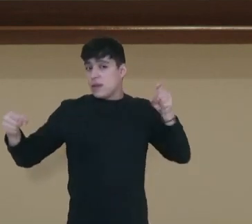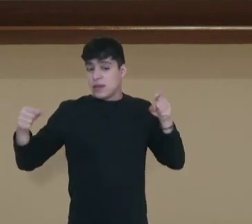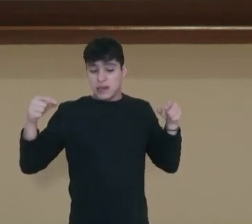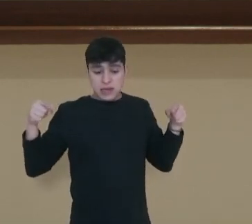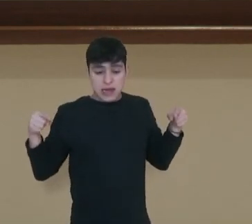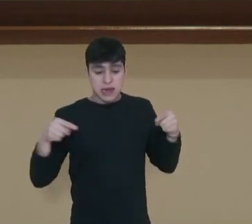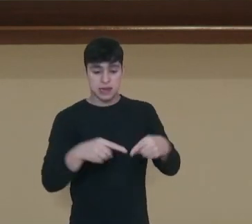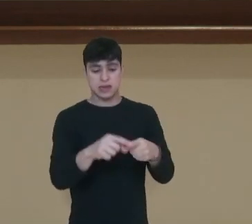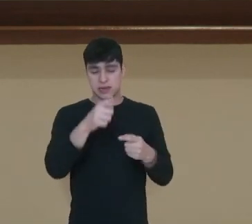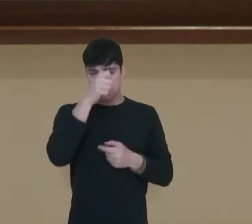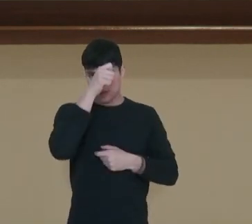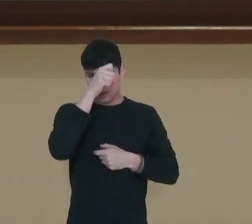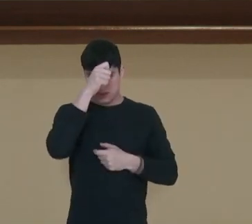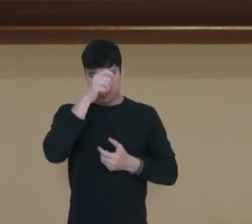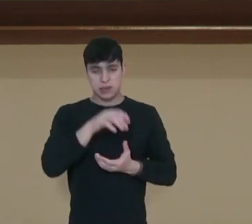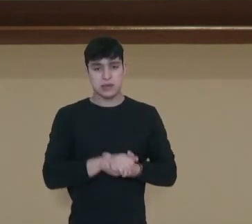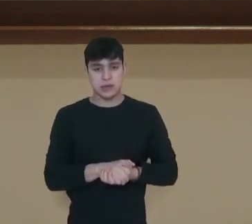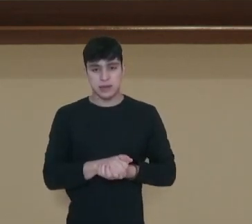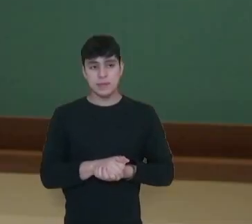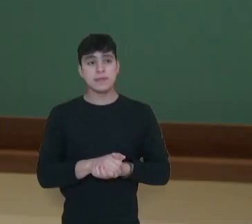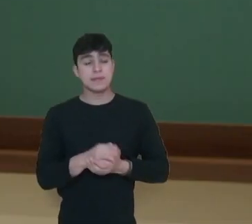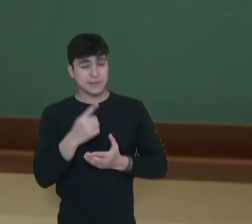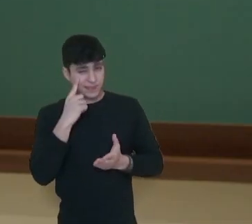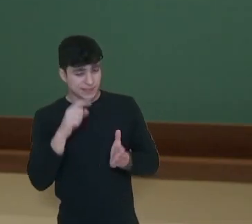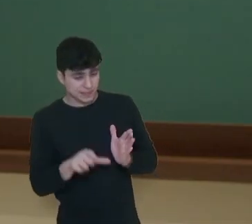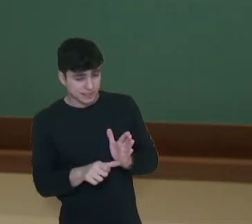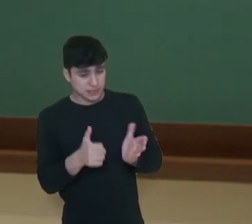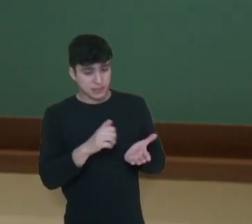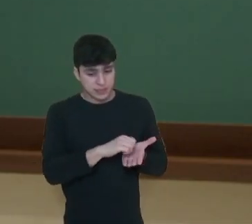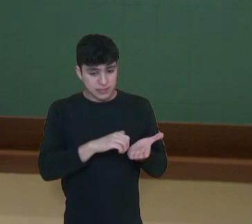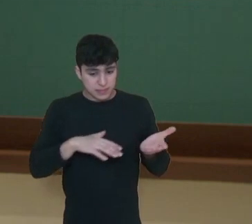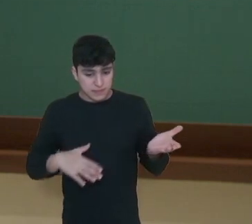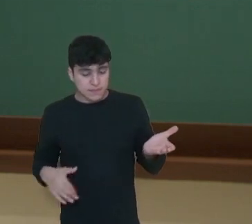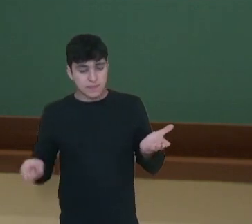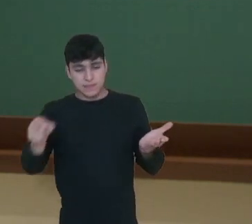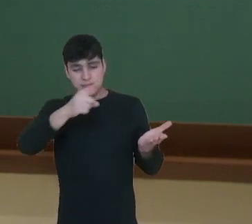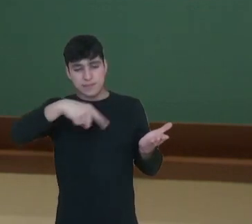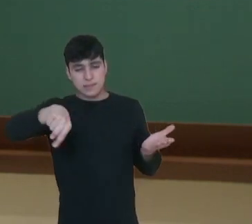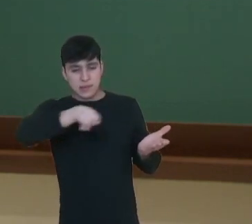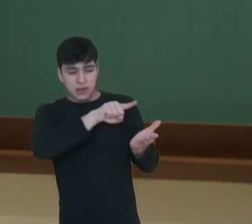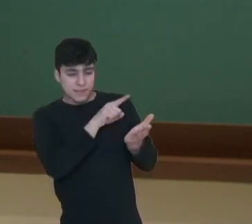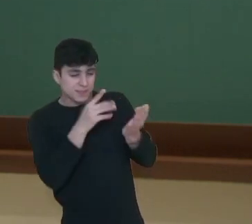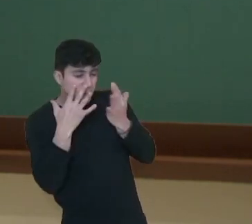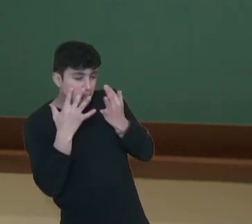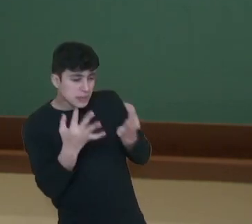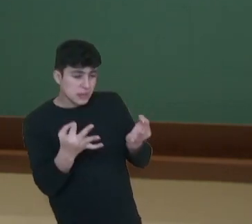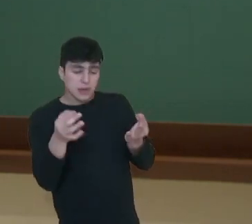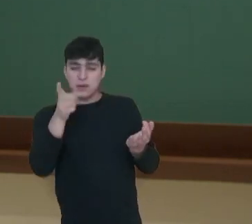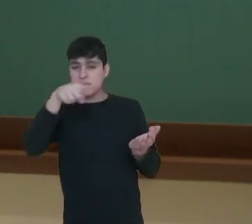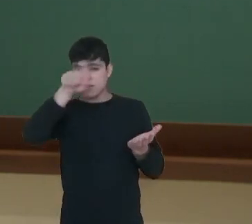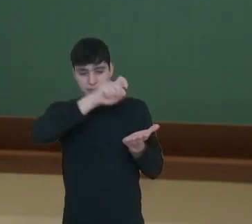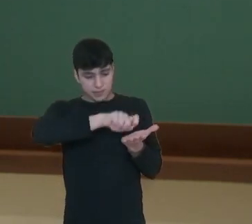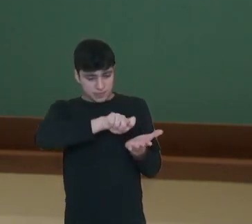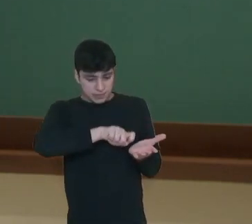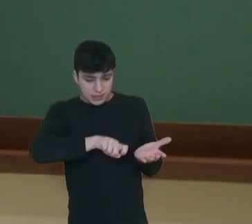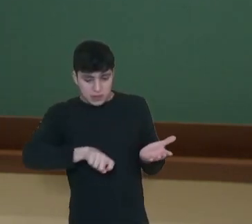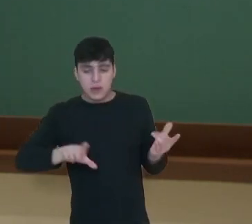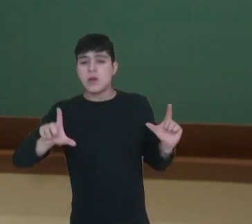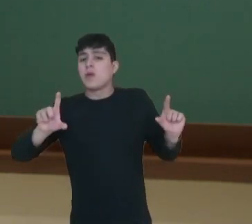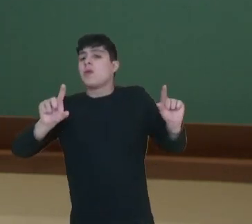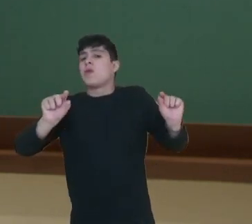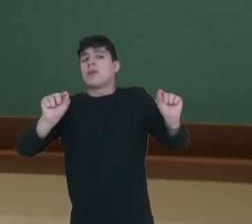Índia. Bom, chegamos aqui na nossa atividade. Gente, presta atenção, é para vocês preencherem então